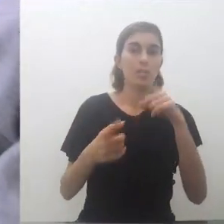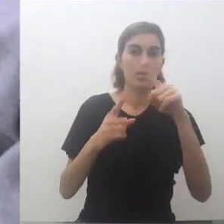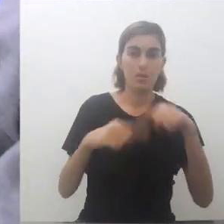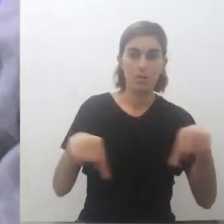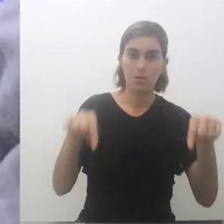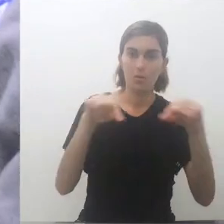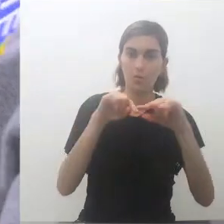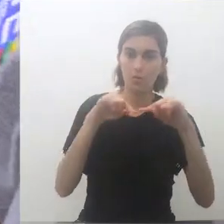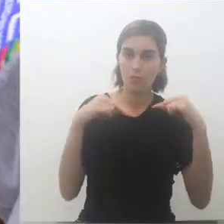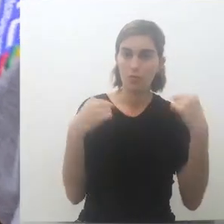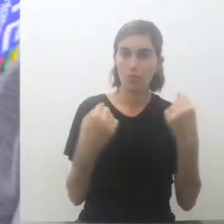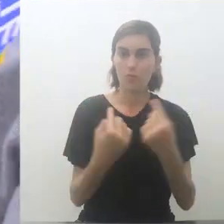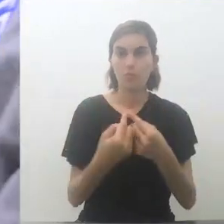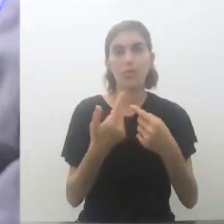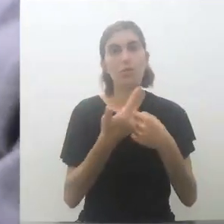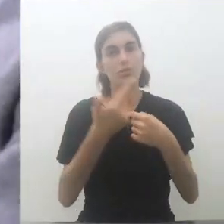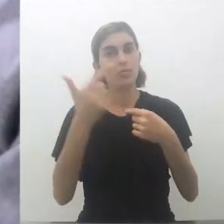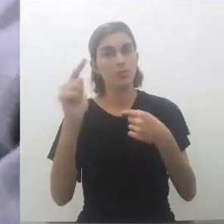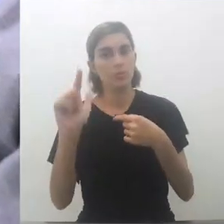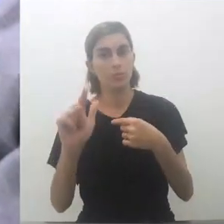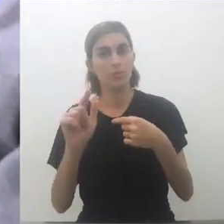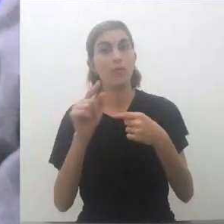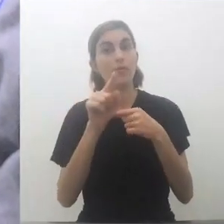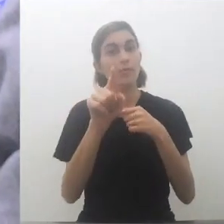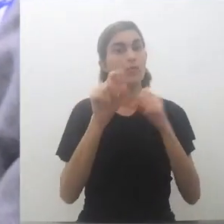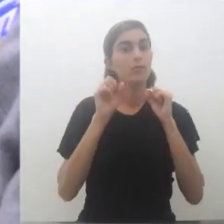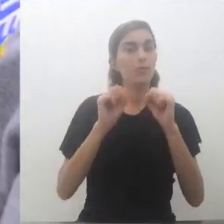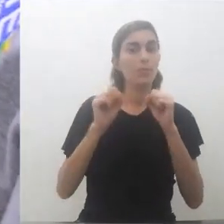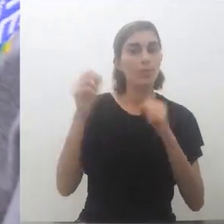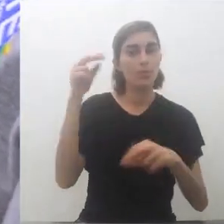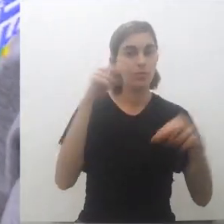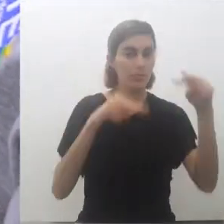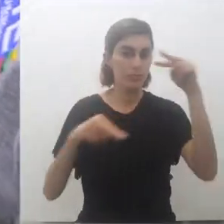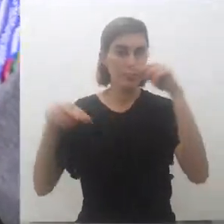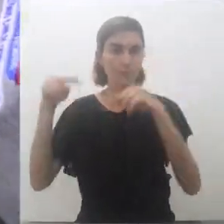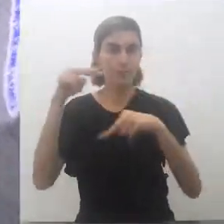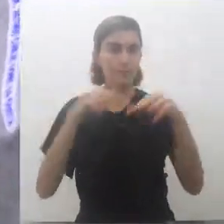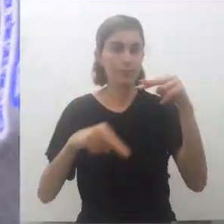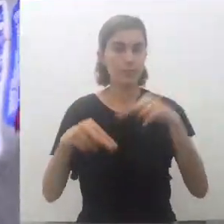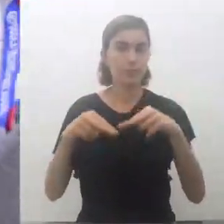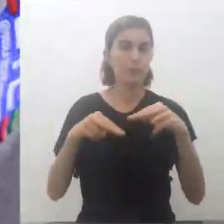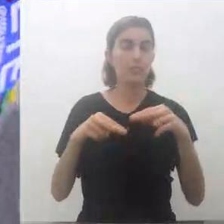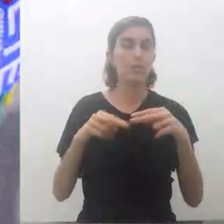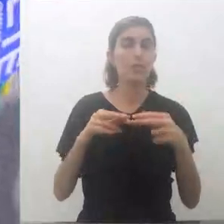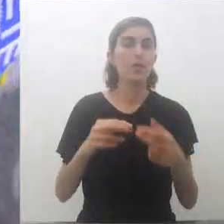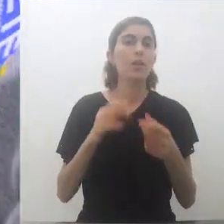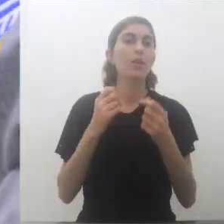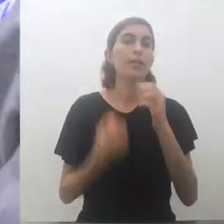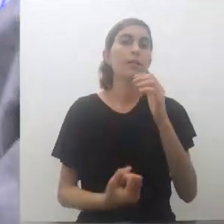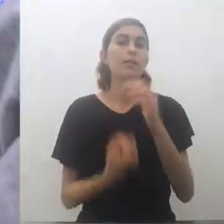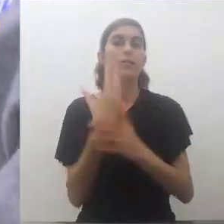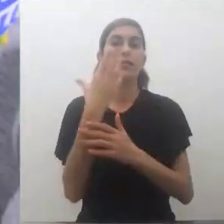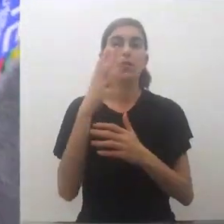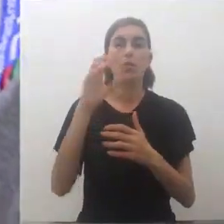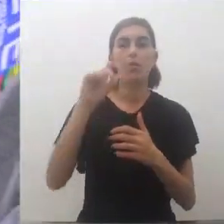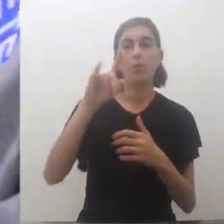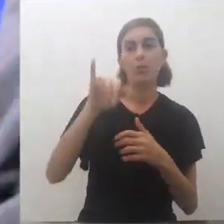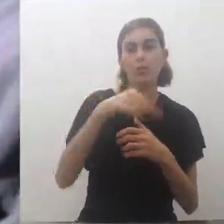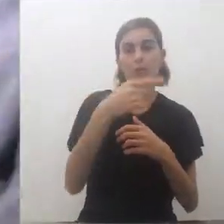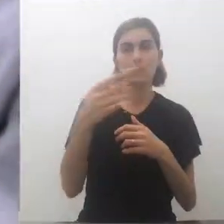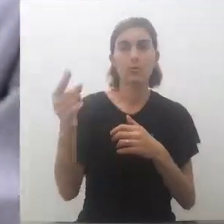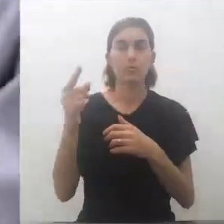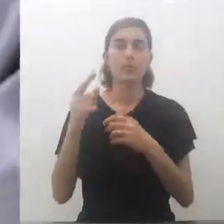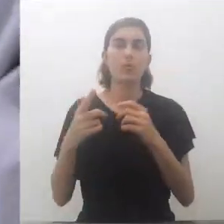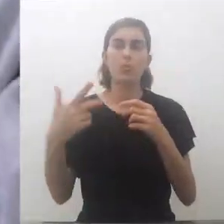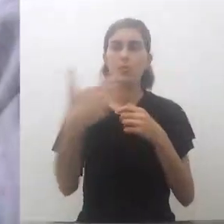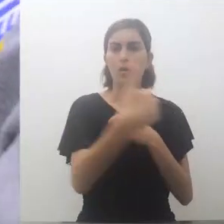e as outras. Você poderá visualizar isso de forma física, criando composições,